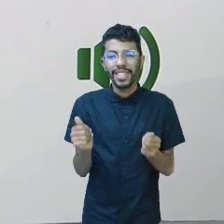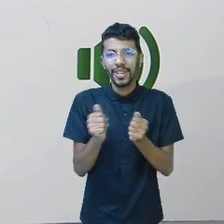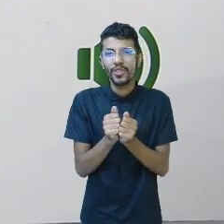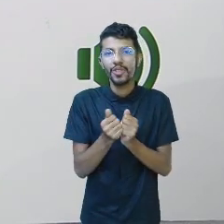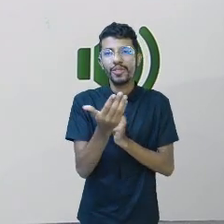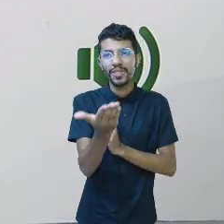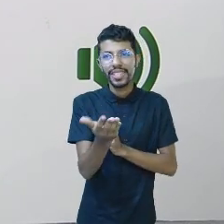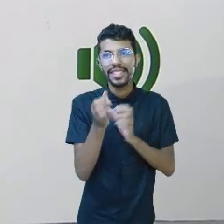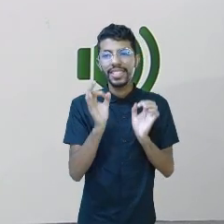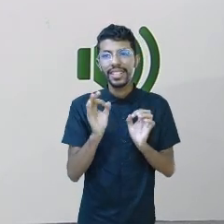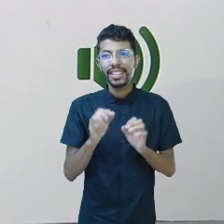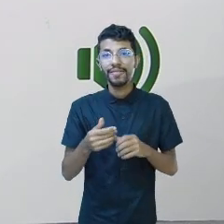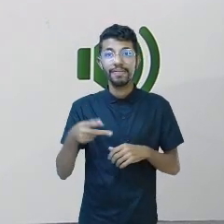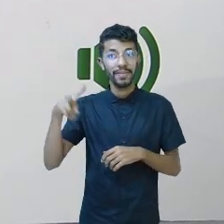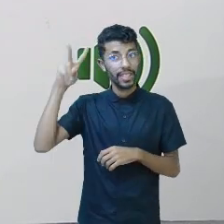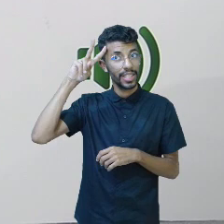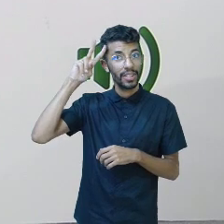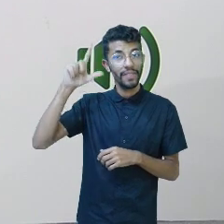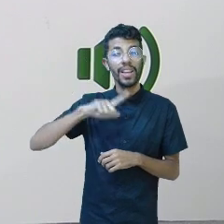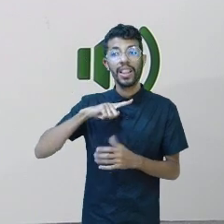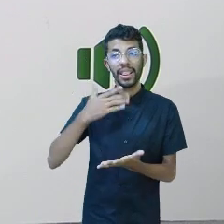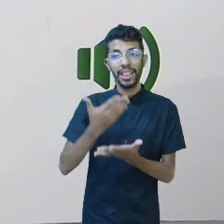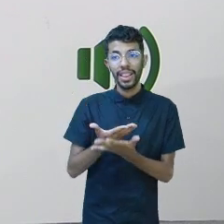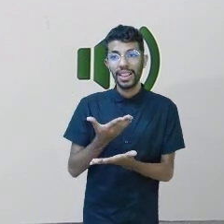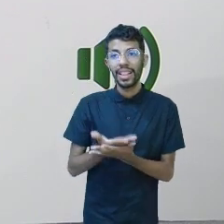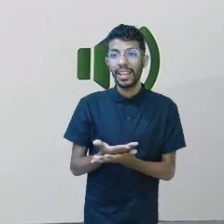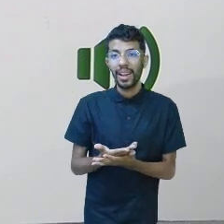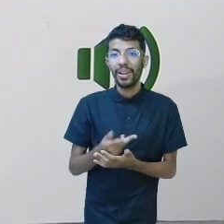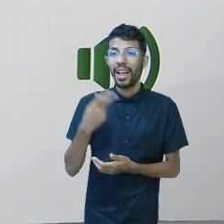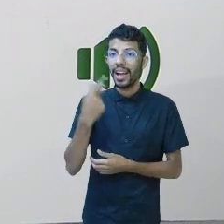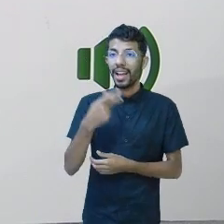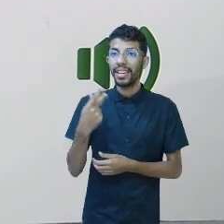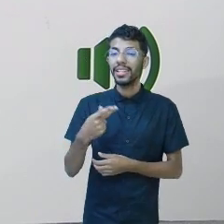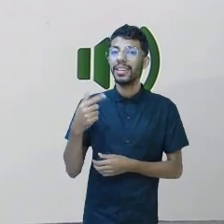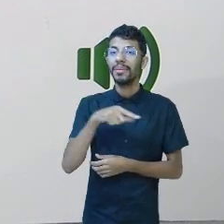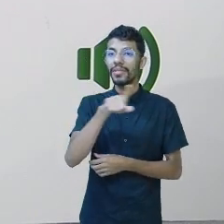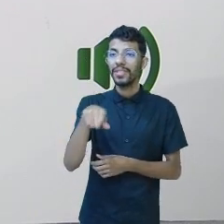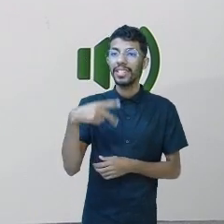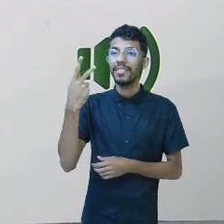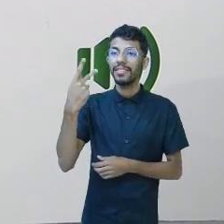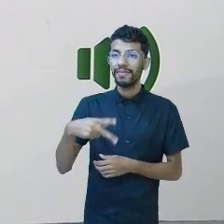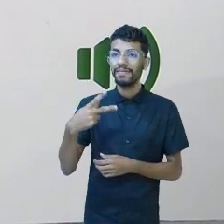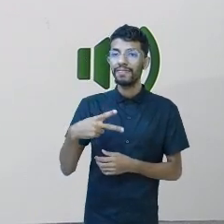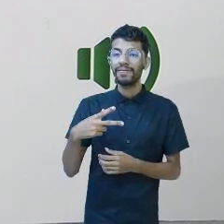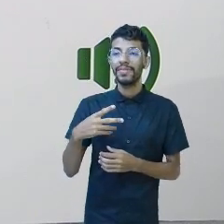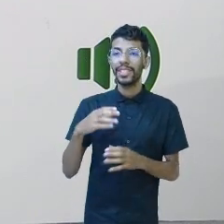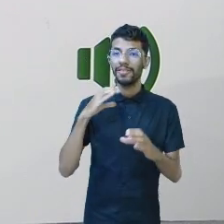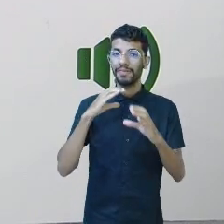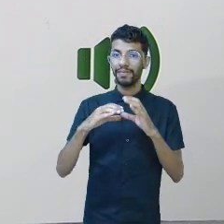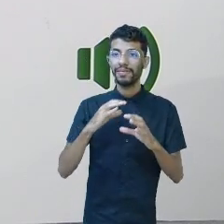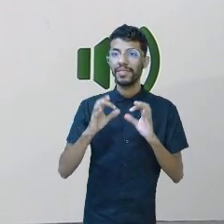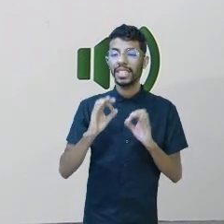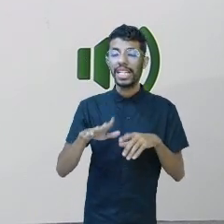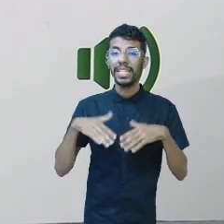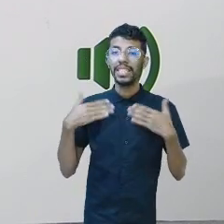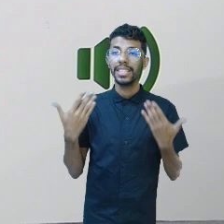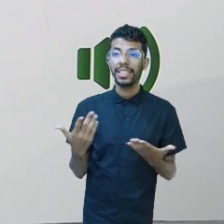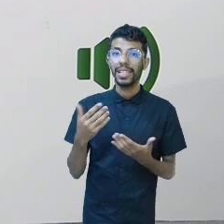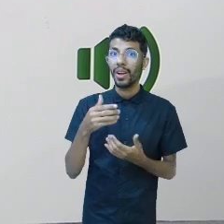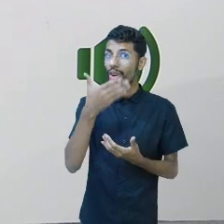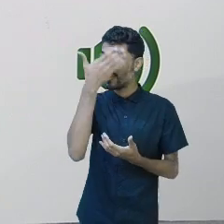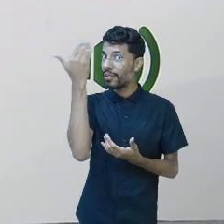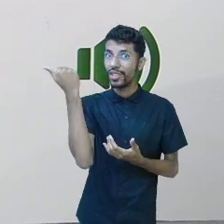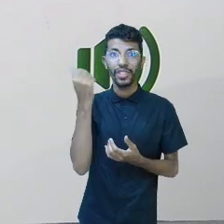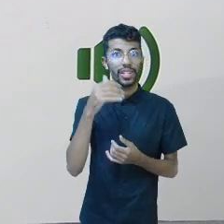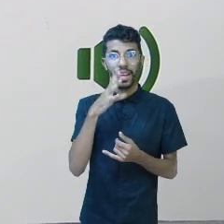tá bom? Segunda-feira tem aula para vocês aqui nos nossos canais de comunicação. Não esqueça de assistir se você